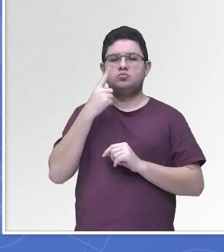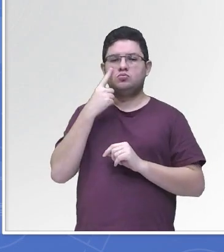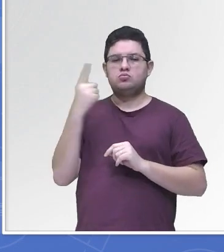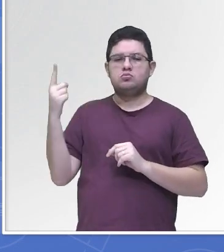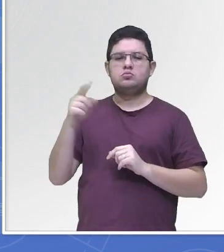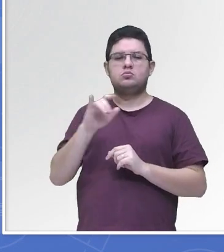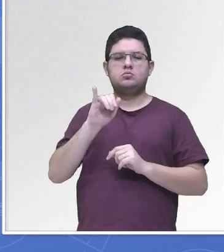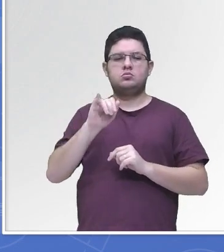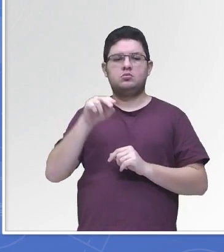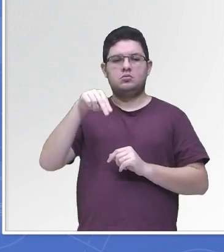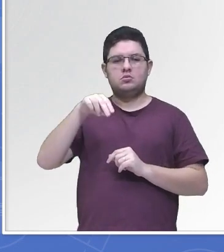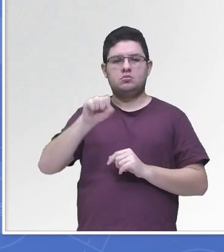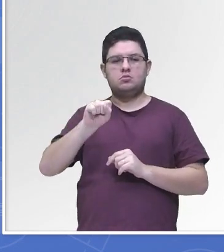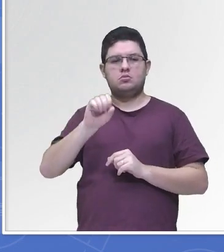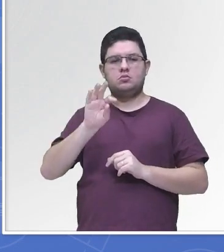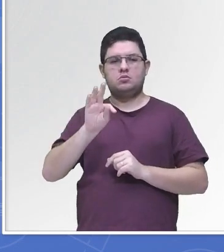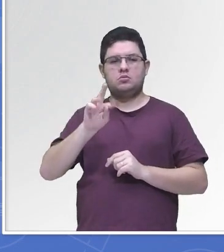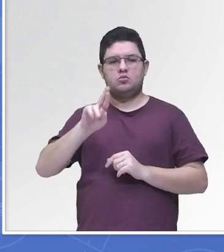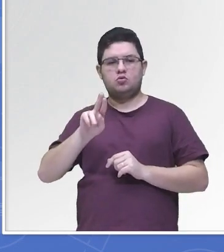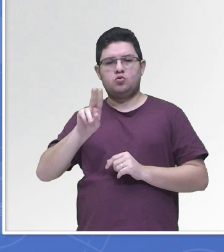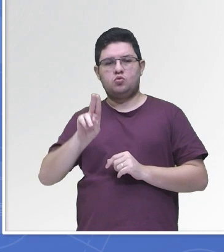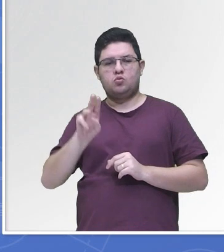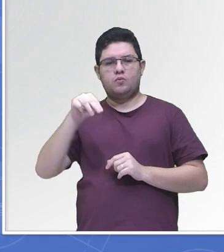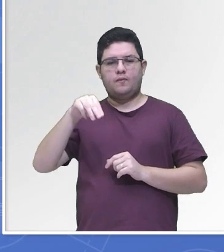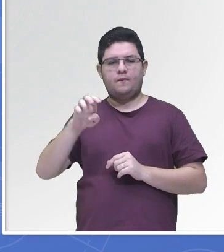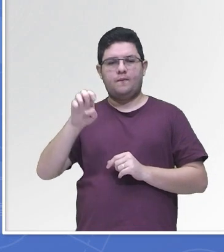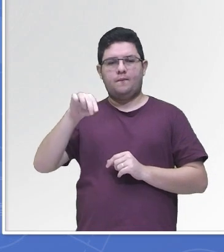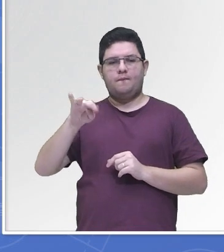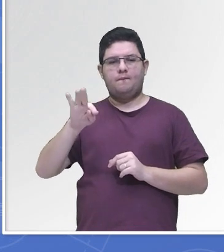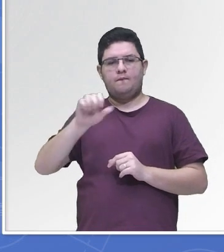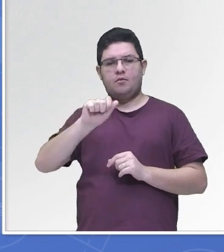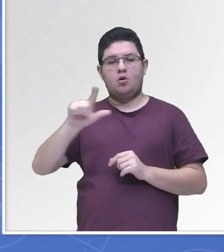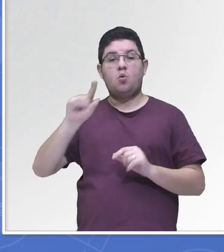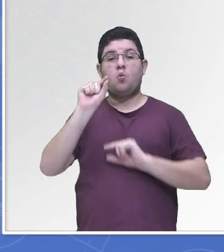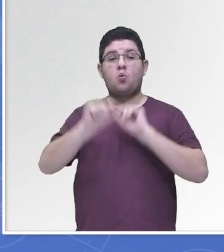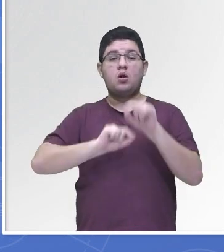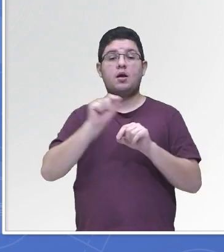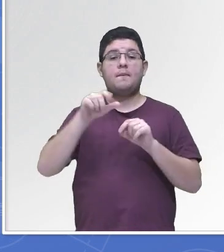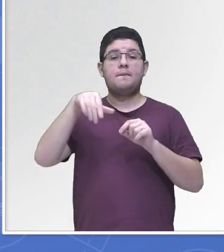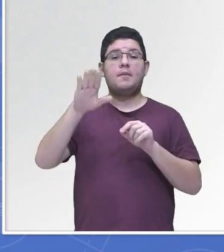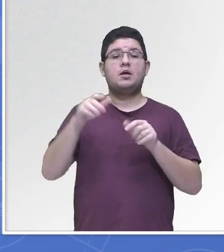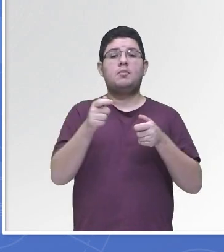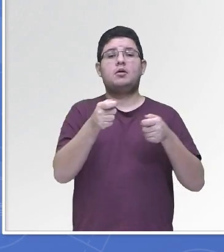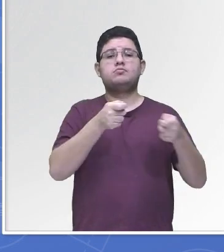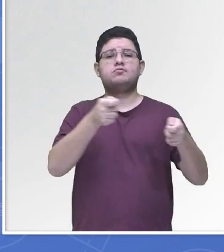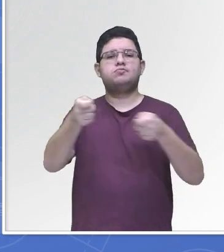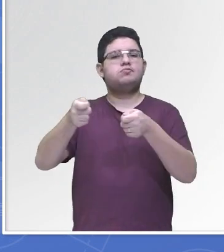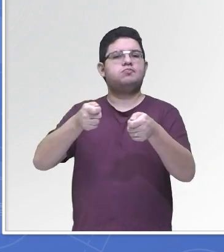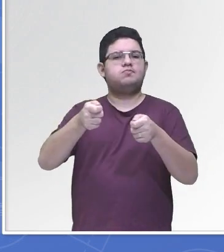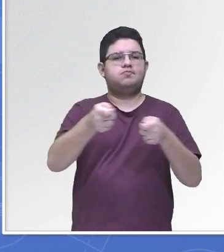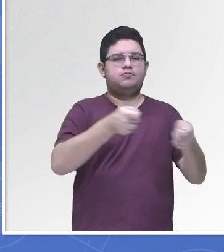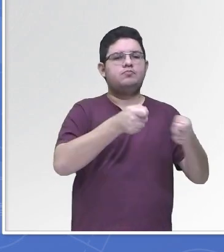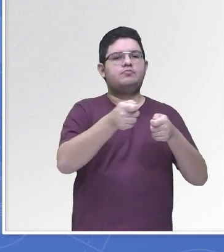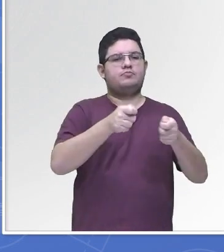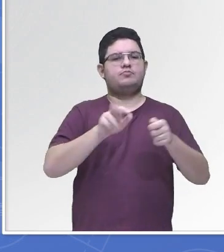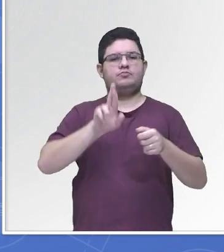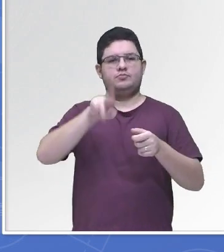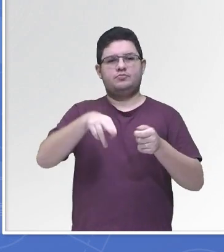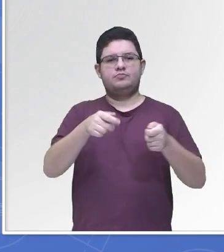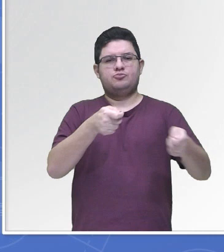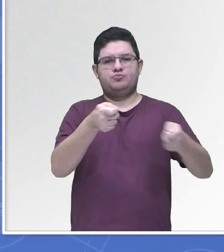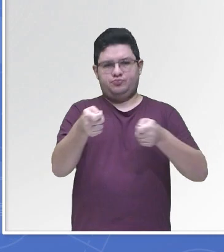meu conhecimento ele é utilizado para estabelecer o domínio e a exploração sobre a natureza, ou